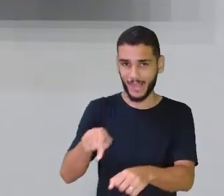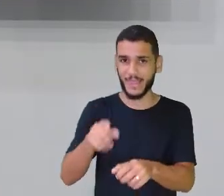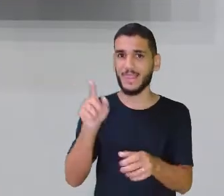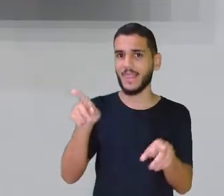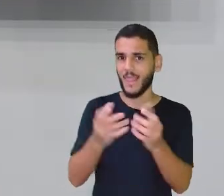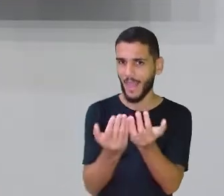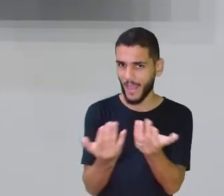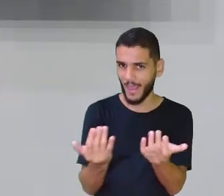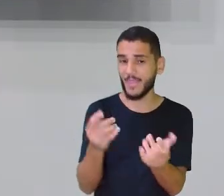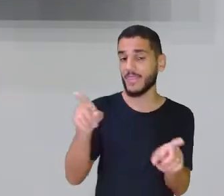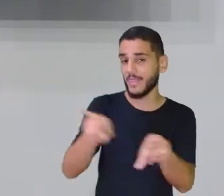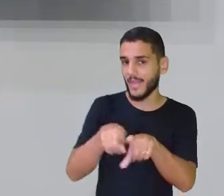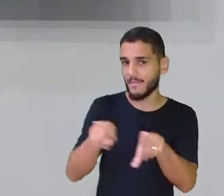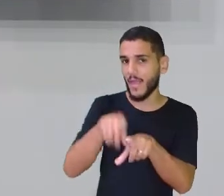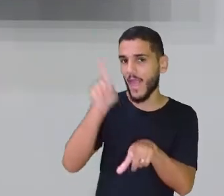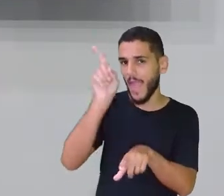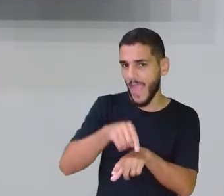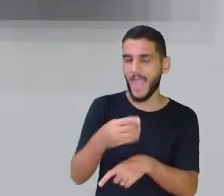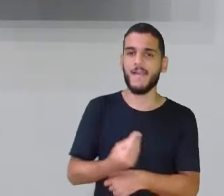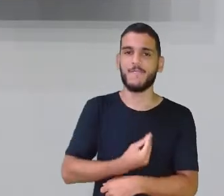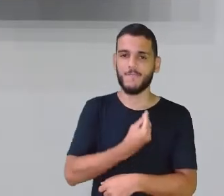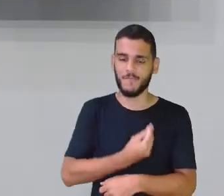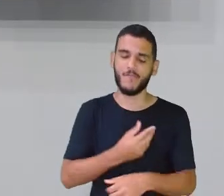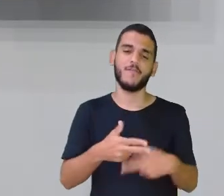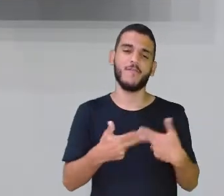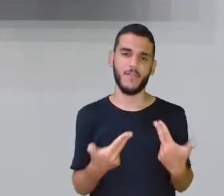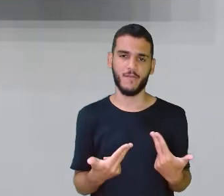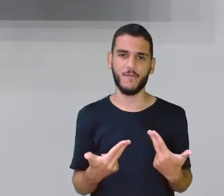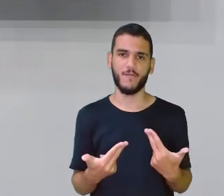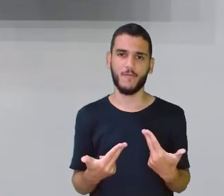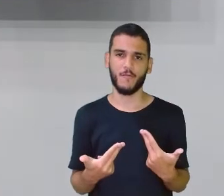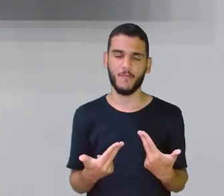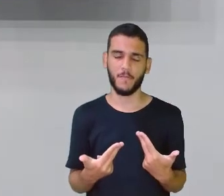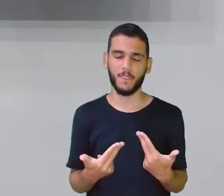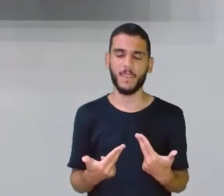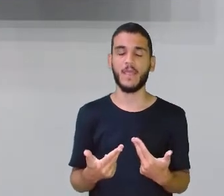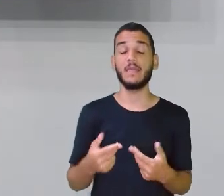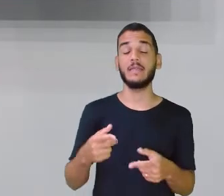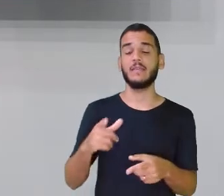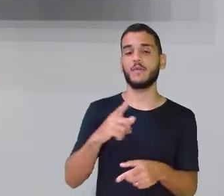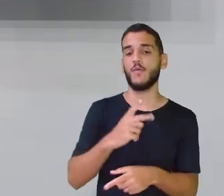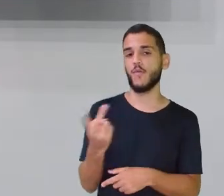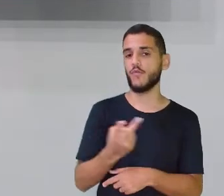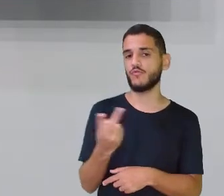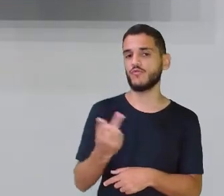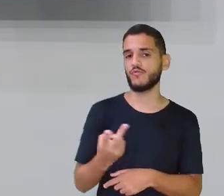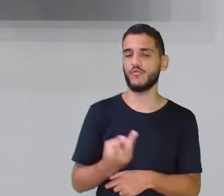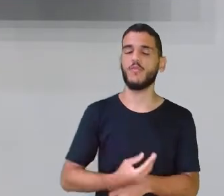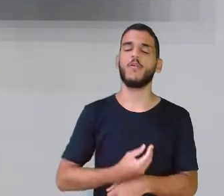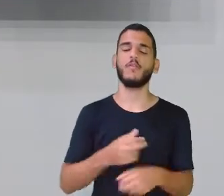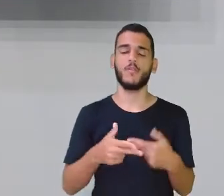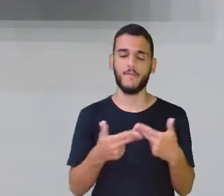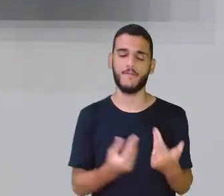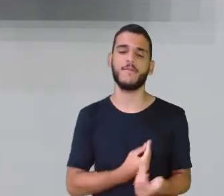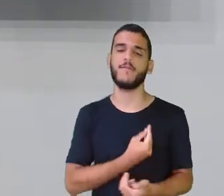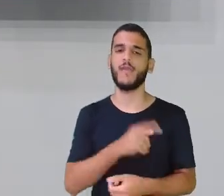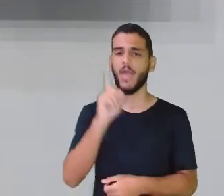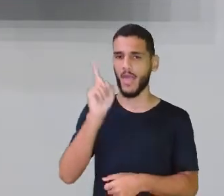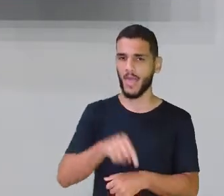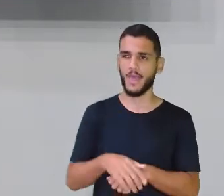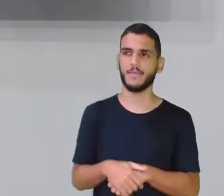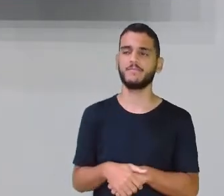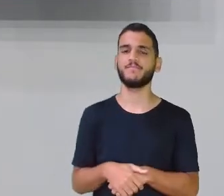a ovelha faz parte do reino Animale. Mas todos os dois são os seres vivos e eles ali, ó, estão no meio.